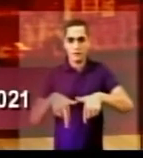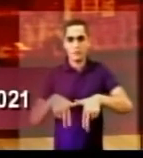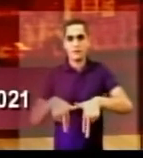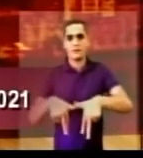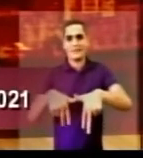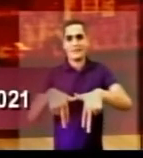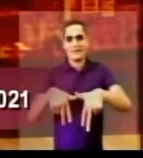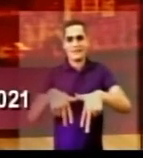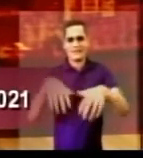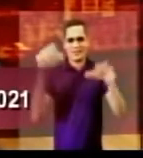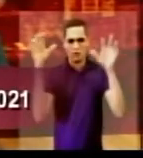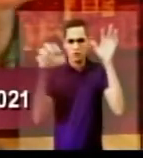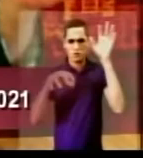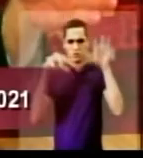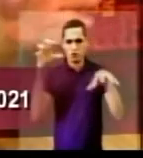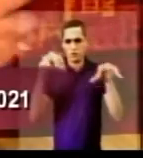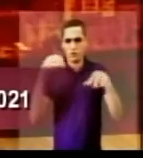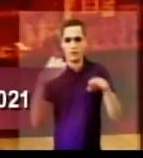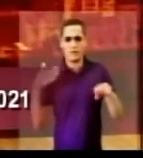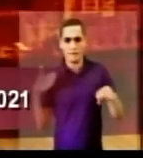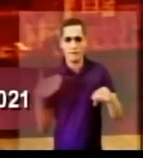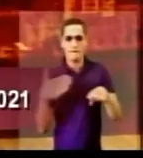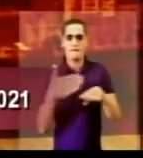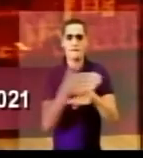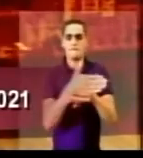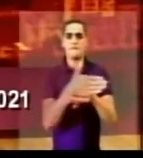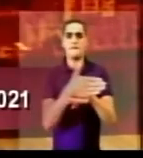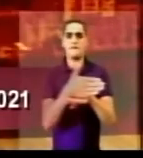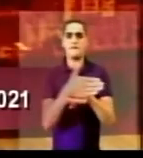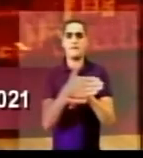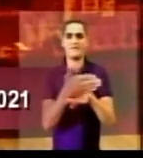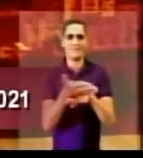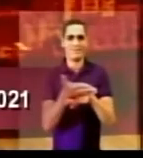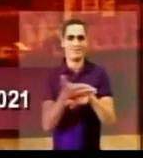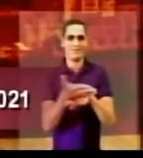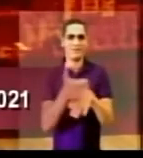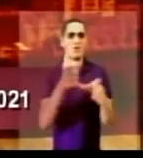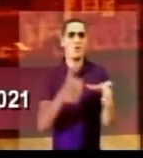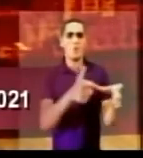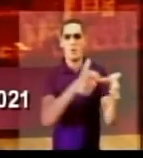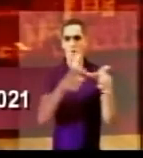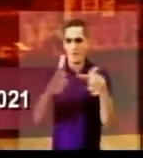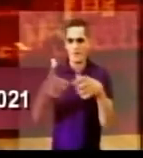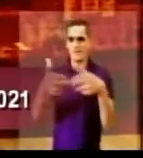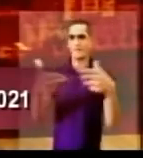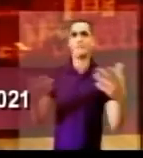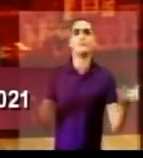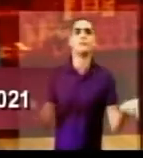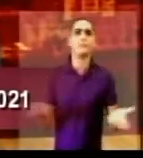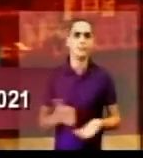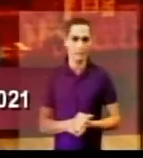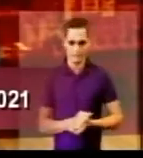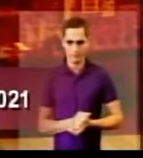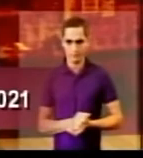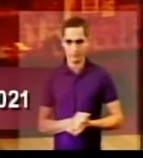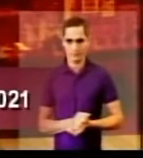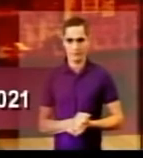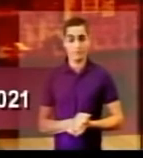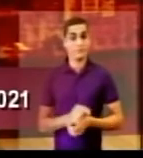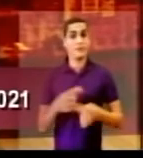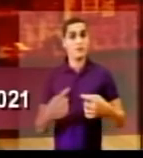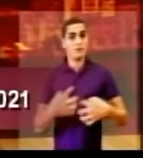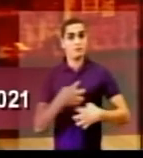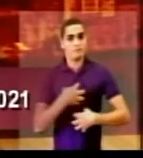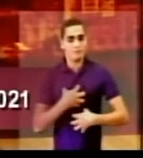para orientar as pessoas para onde irem. Aquilo, para mim, foi o máximo que um secretário de